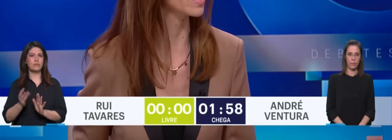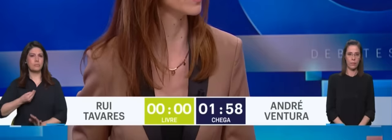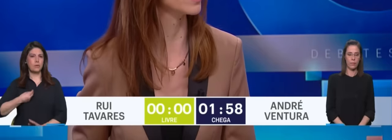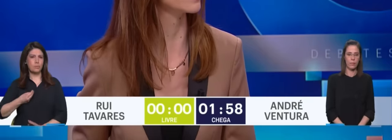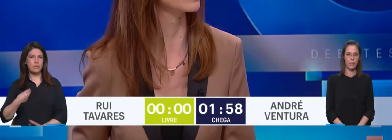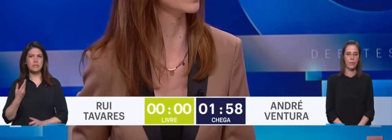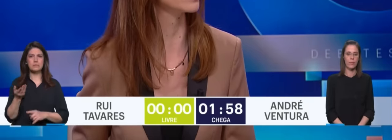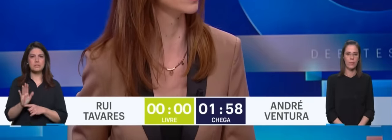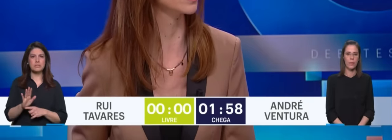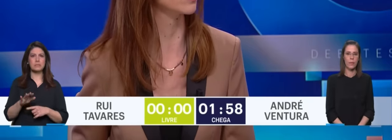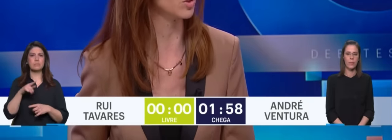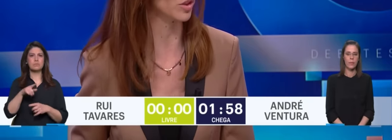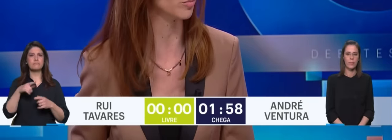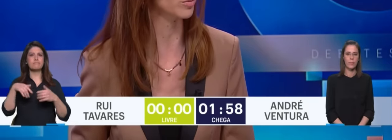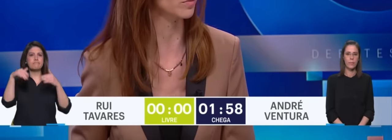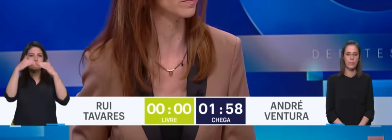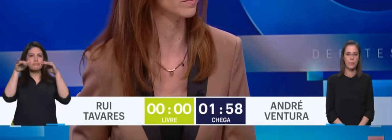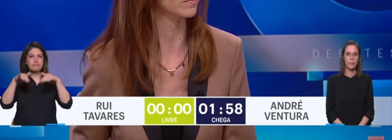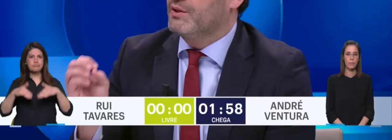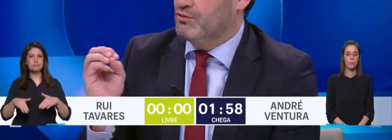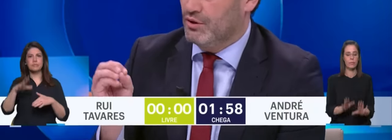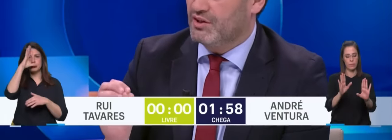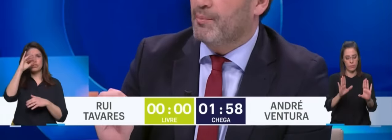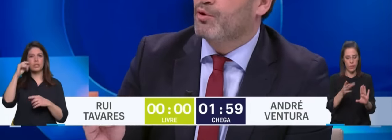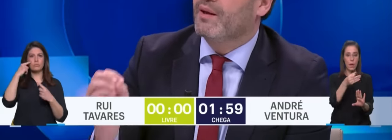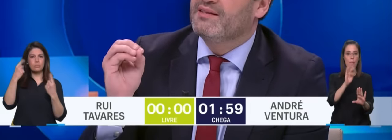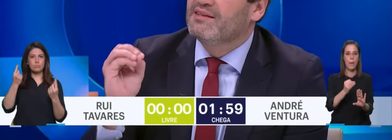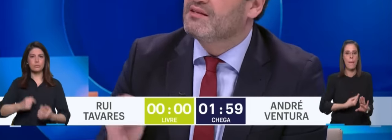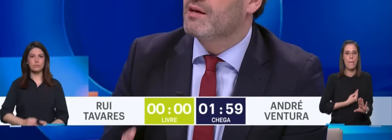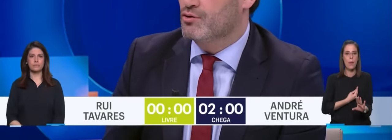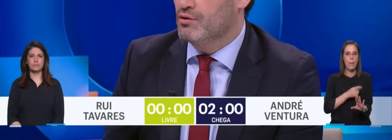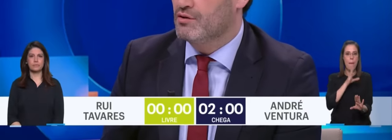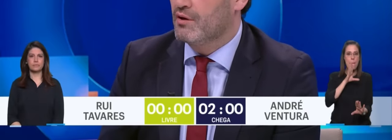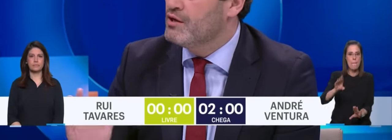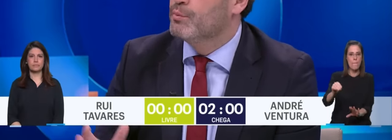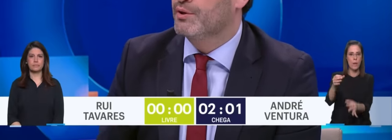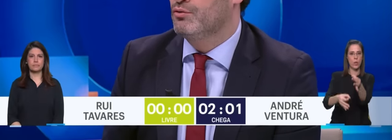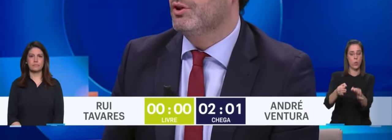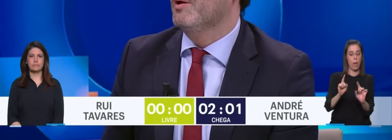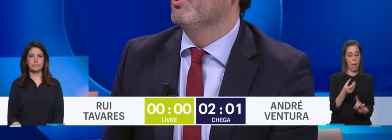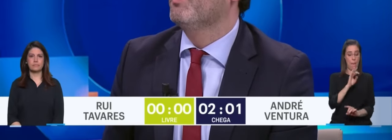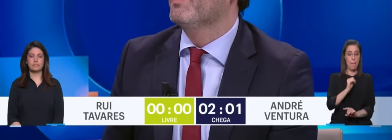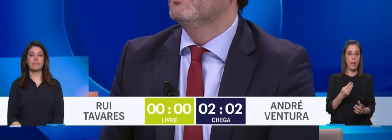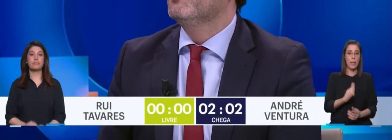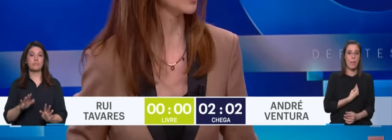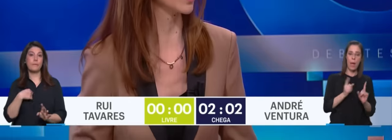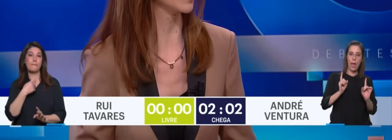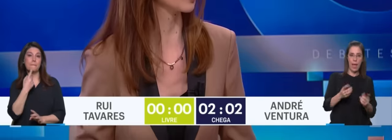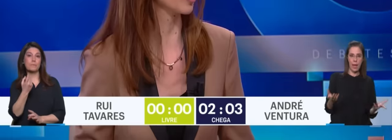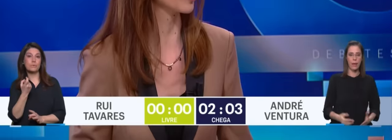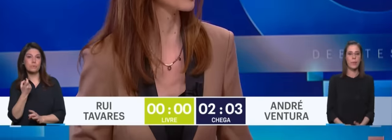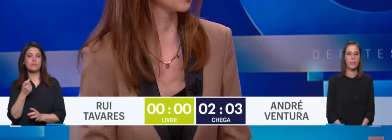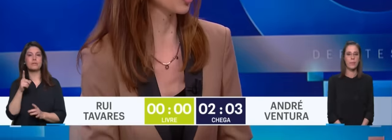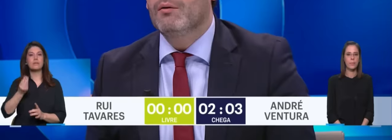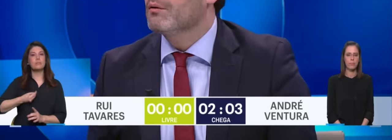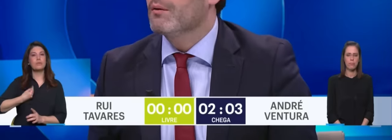com a clarificação da hierarquia do Ministério Público o partido socialista tá preocupado em silenciar a justiça é isso que o partido socialista tá preocupado estou perguntar quais é que são